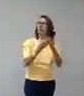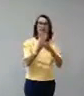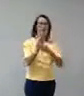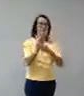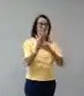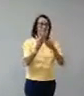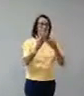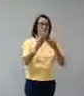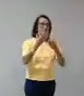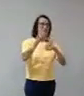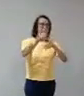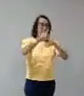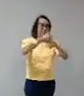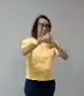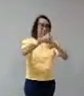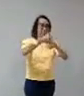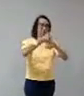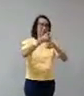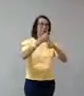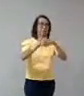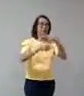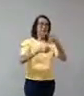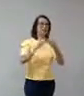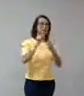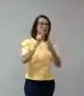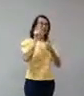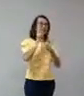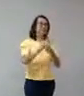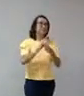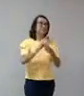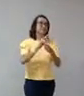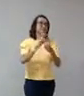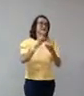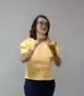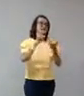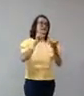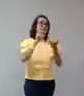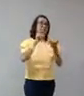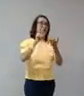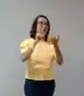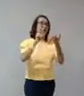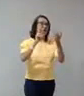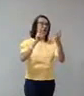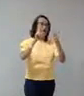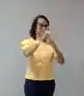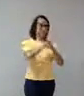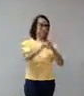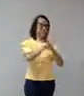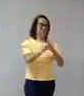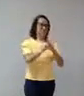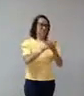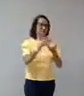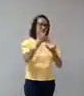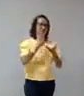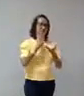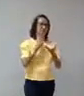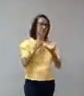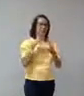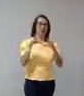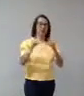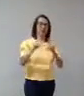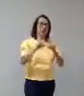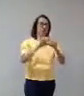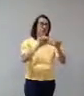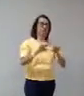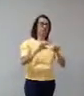conseguiu, que é no térreo da reitoria, não podia mexer muito na estrutura e não tinha como fazer o